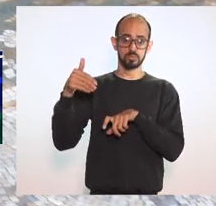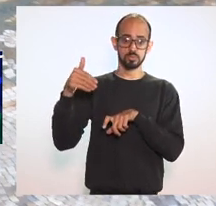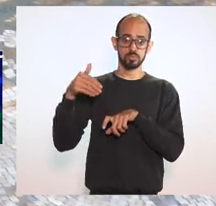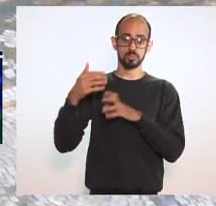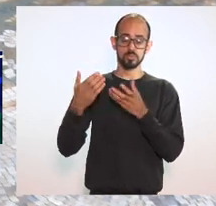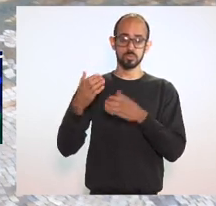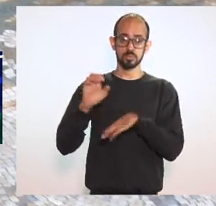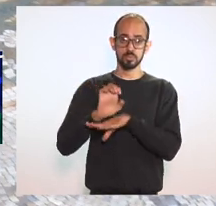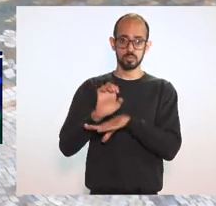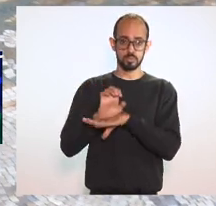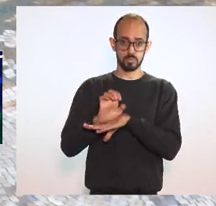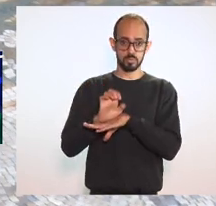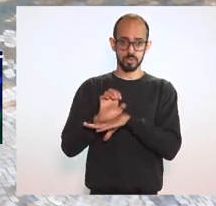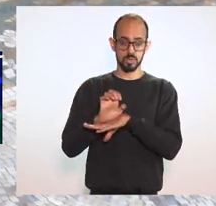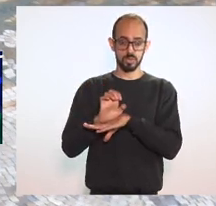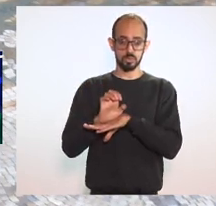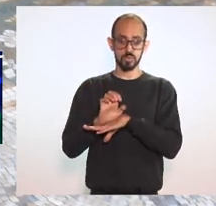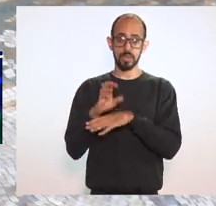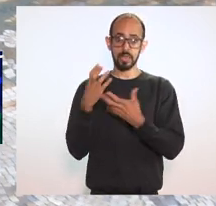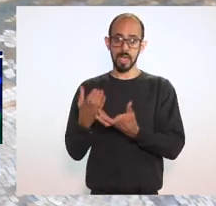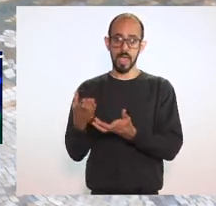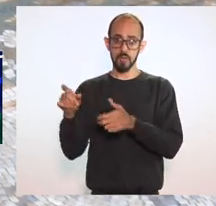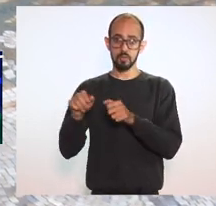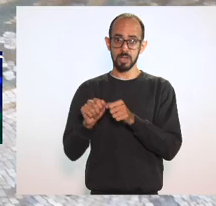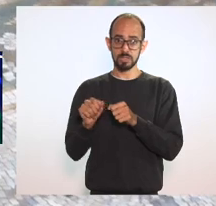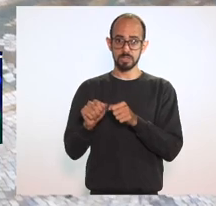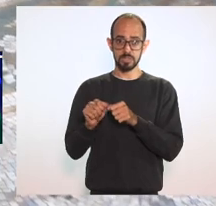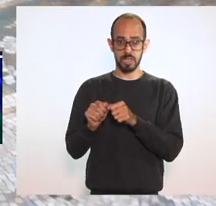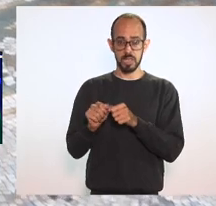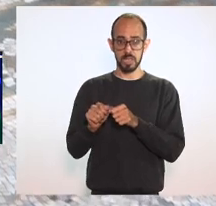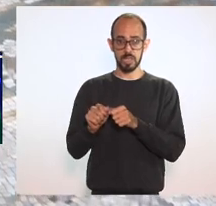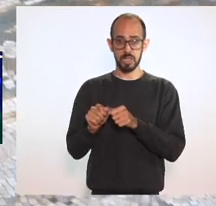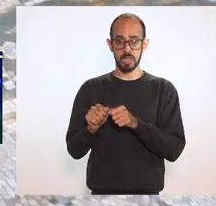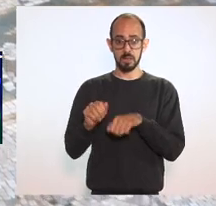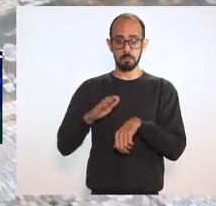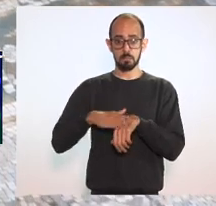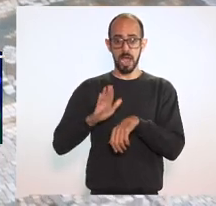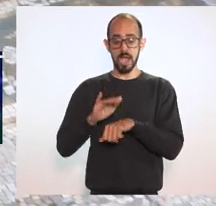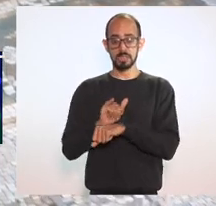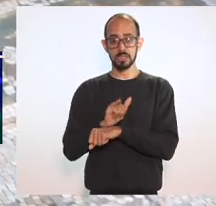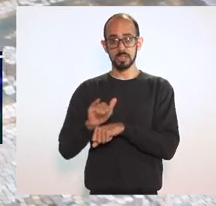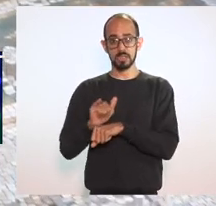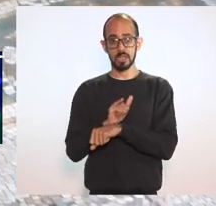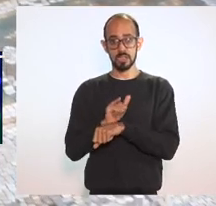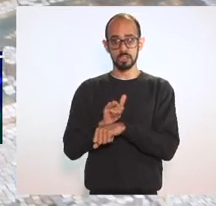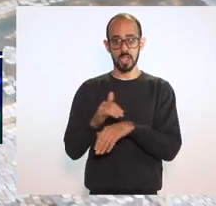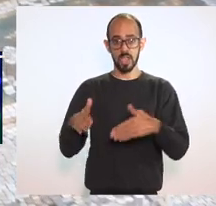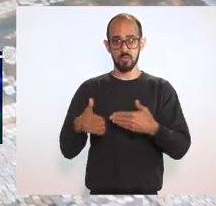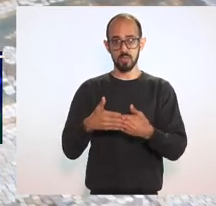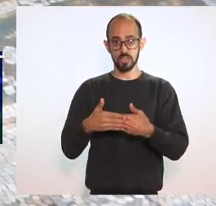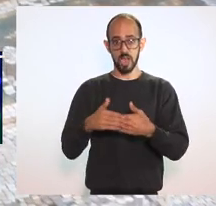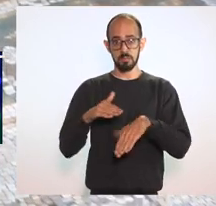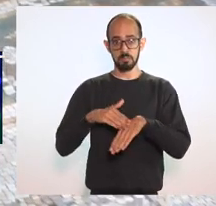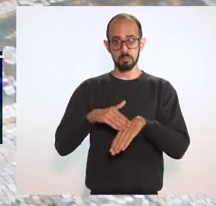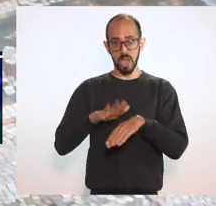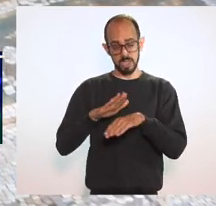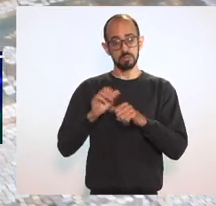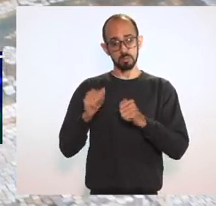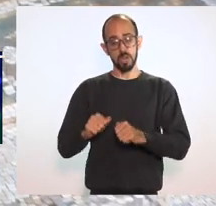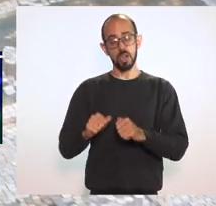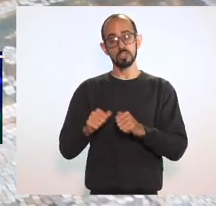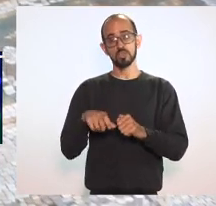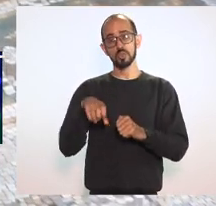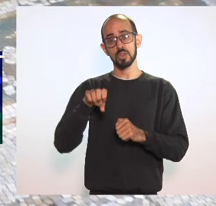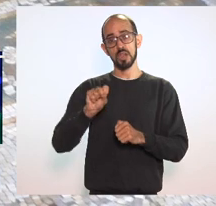fazer a sua medida mais restritiva ele tem direito inclusive que já foi definido pelo